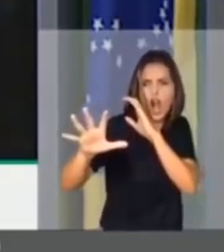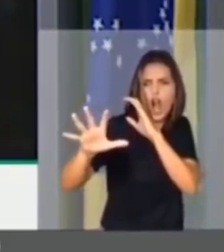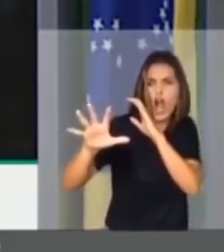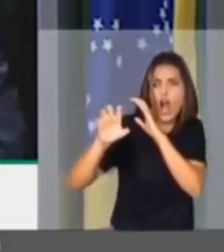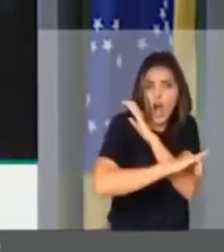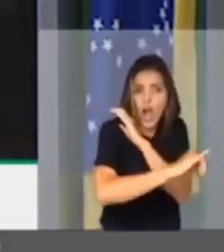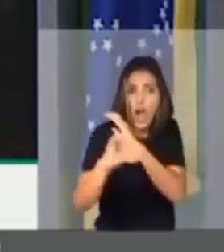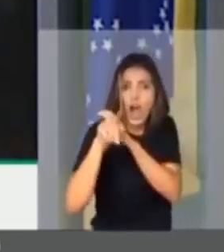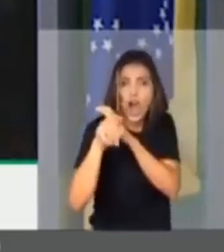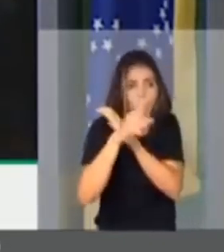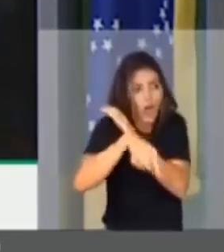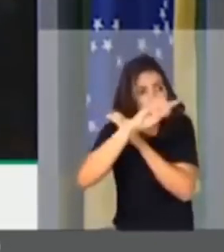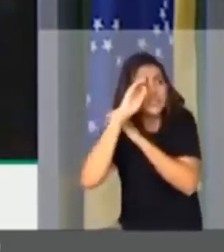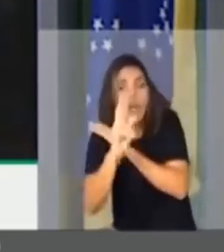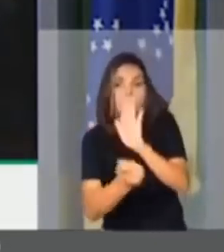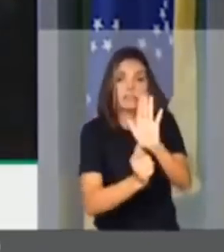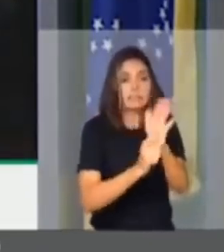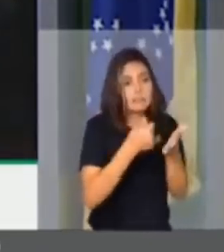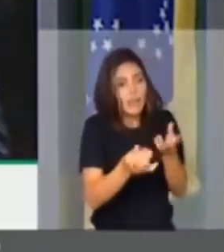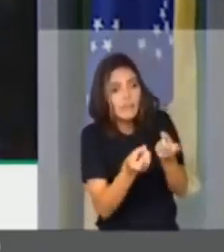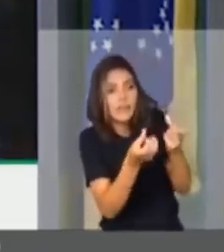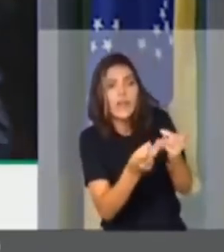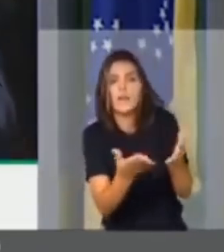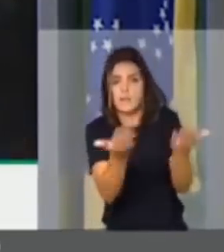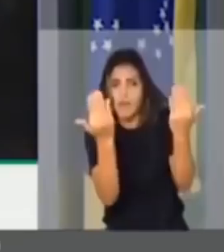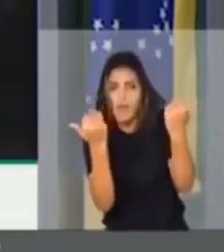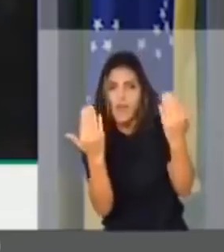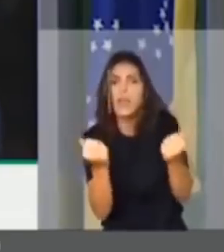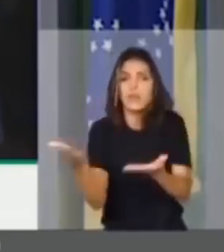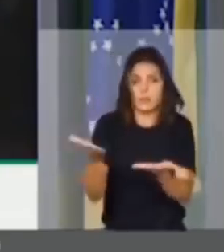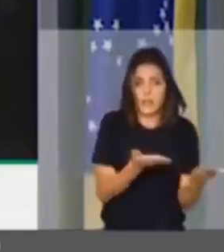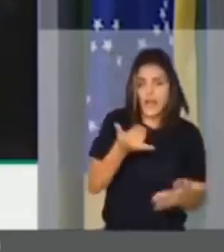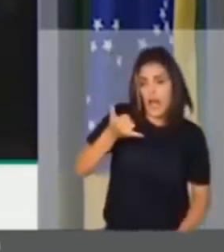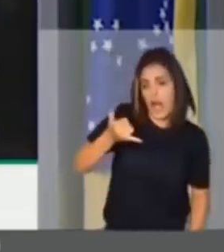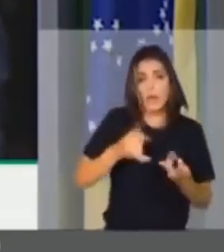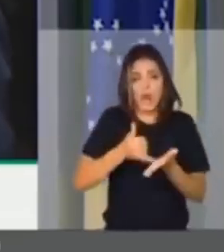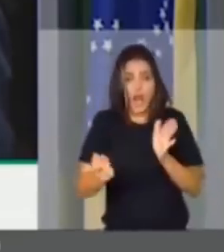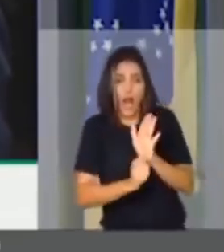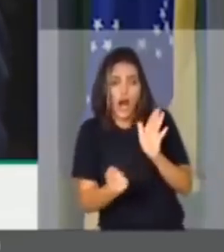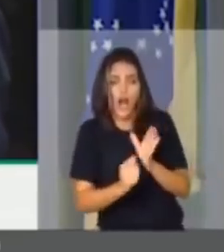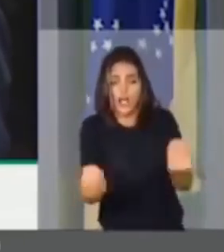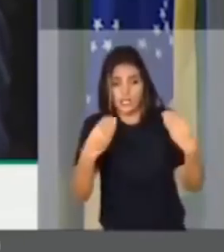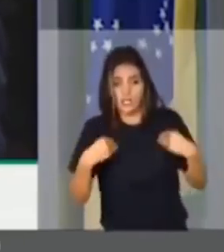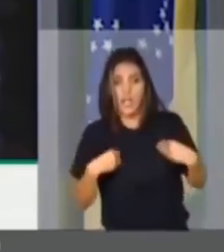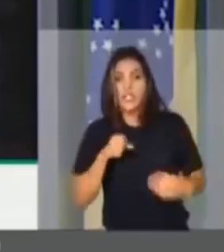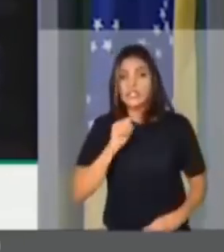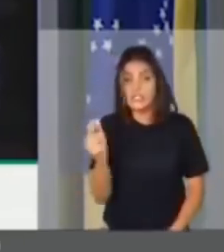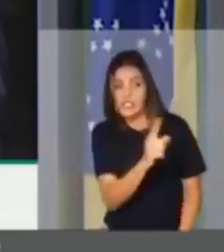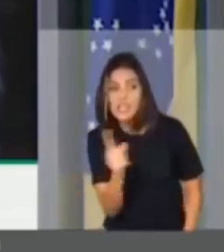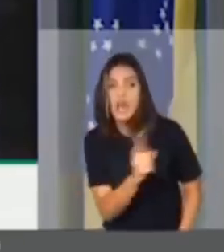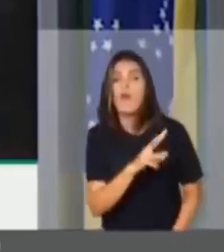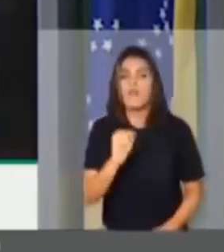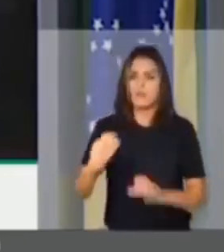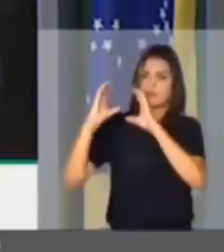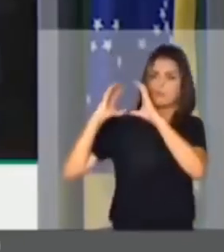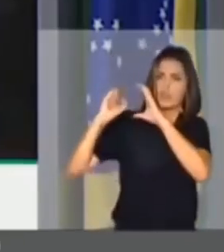caveirão, falando: olha, senhores traficantes, favor descer do morro, entregar suas armas, entregar suas drogas. Caso contrário, nós vamos iluminar